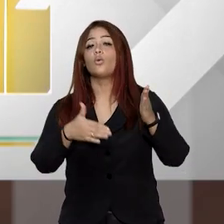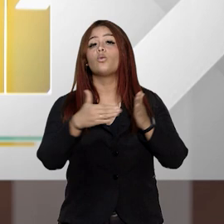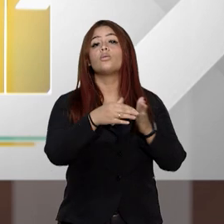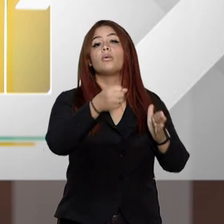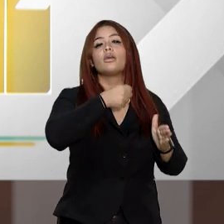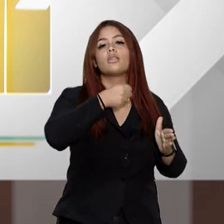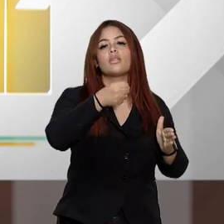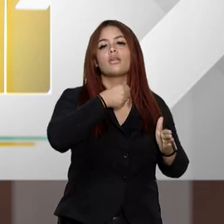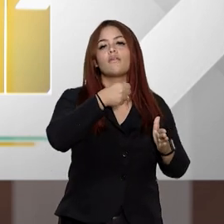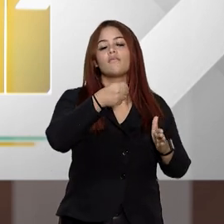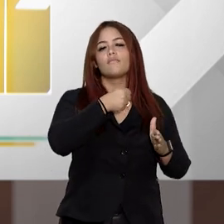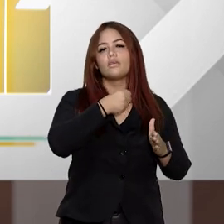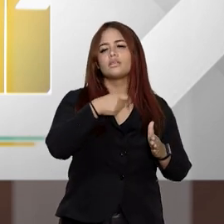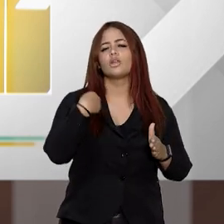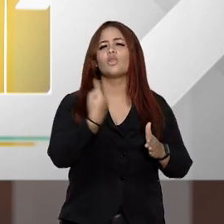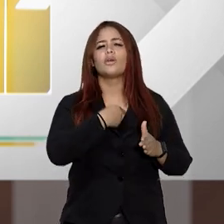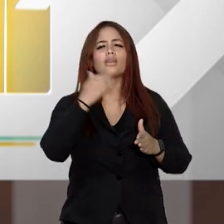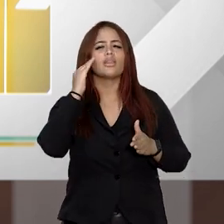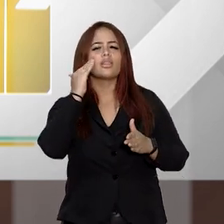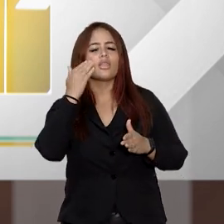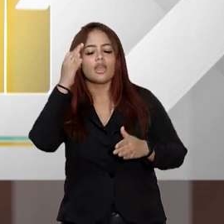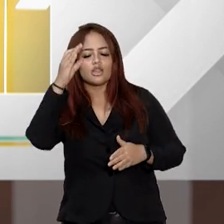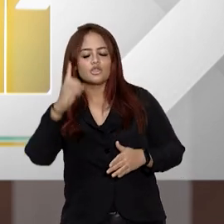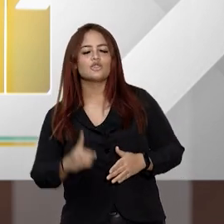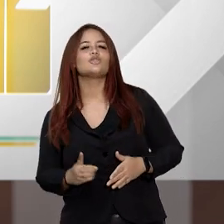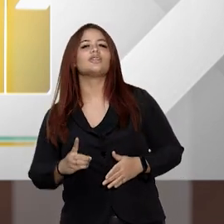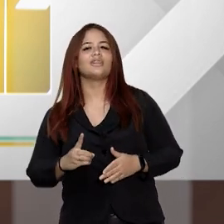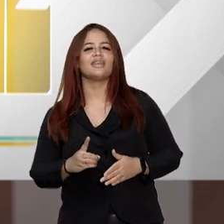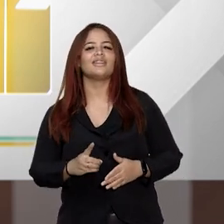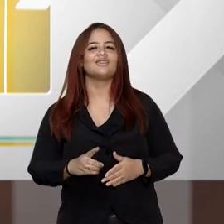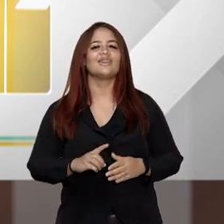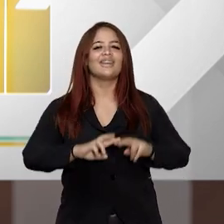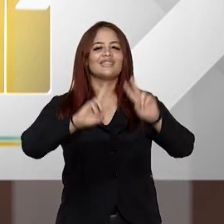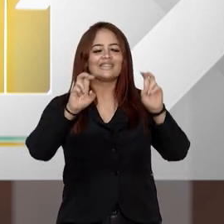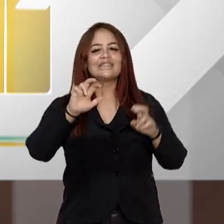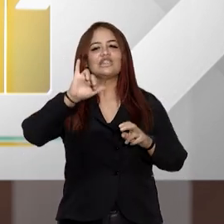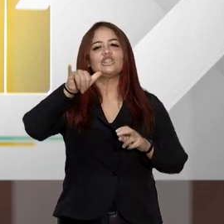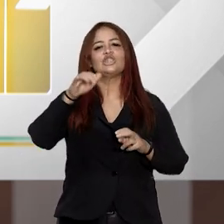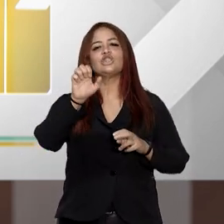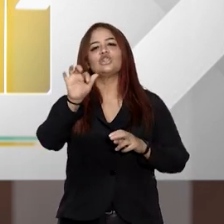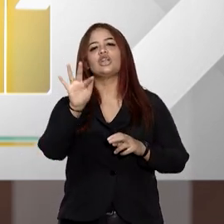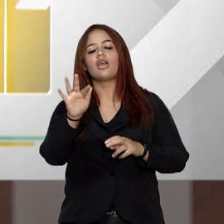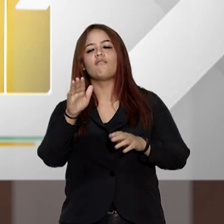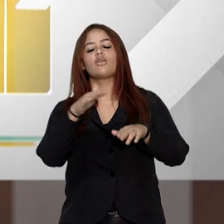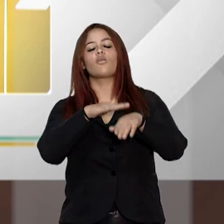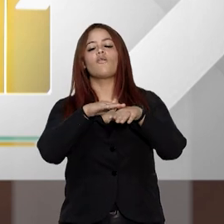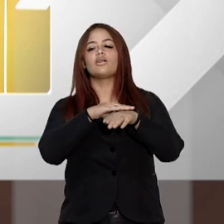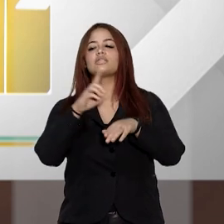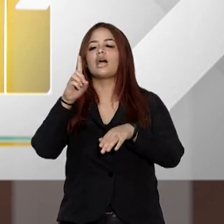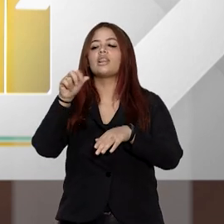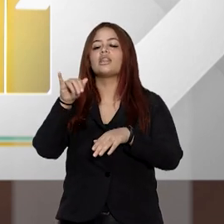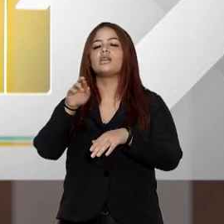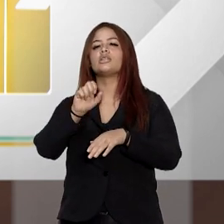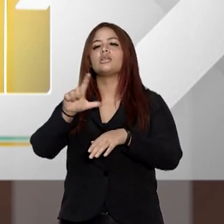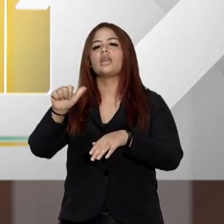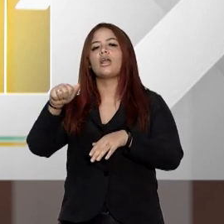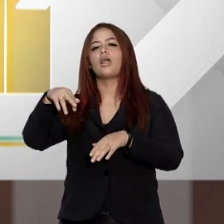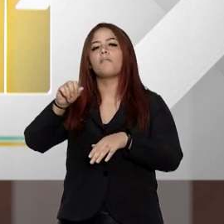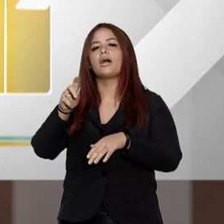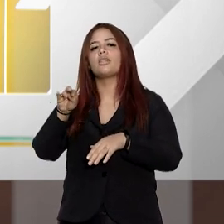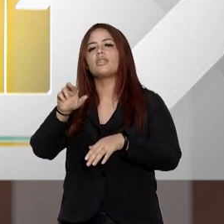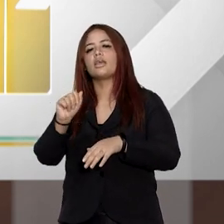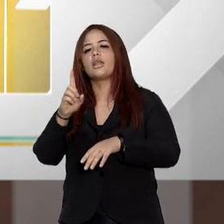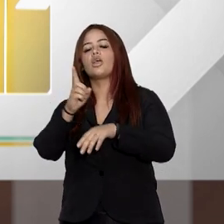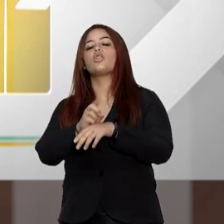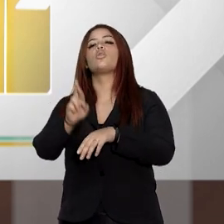última entrevista da série, para a gente entender direito sobre os JEFs, vamos conversar com Daniela Madeira, doutora e